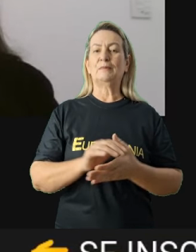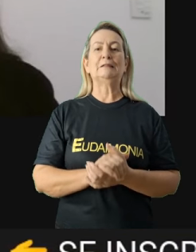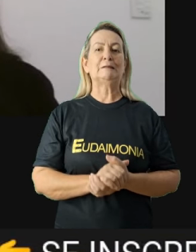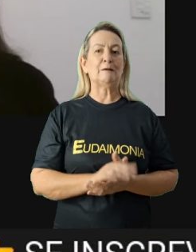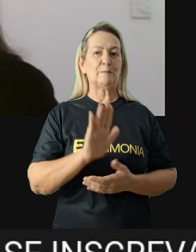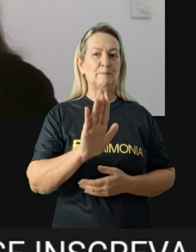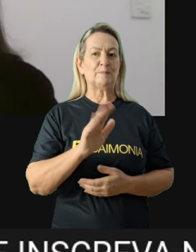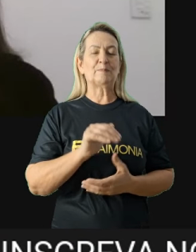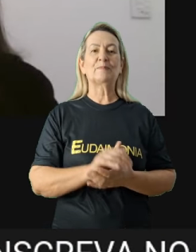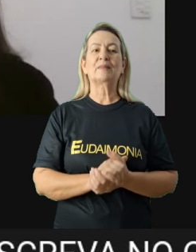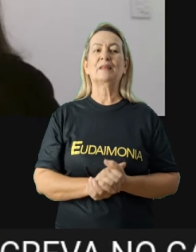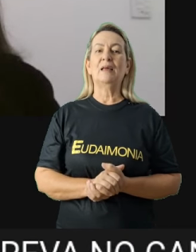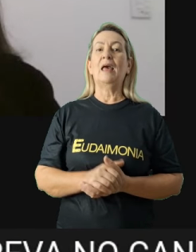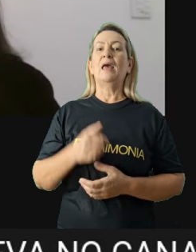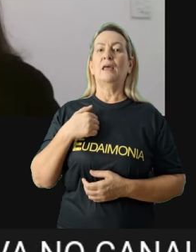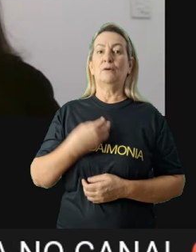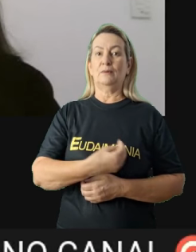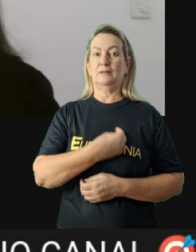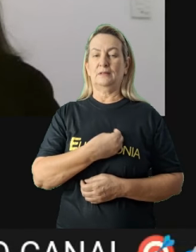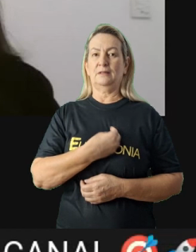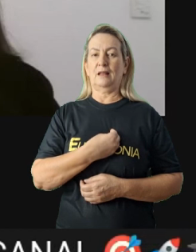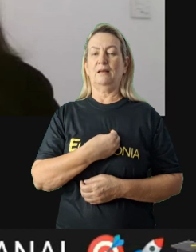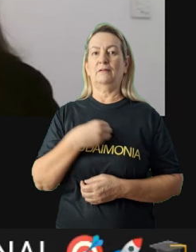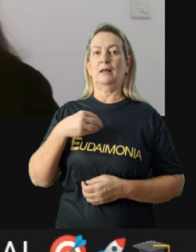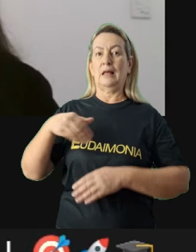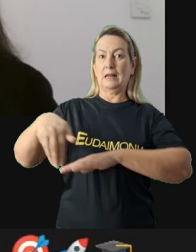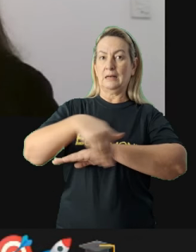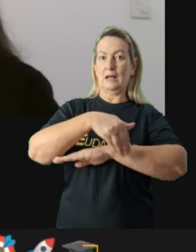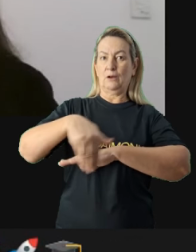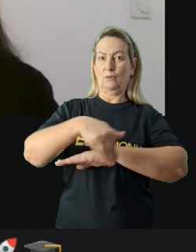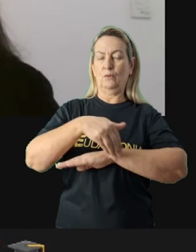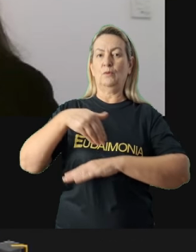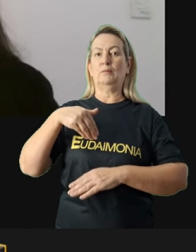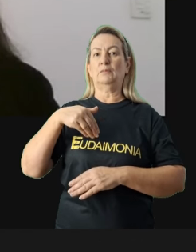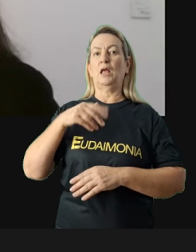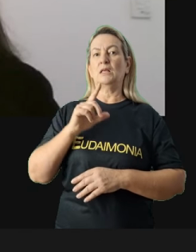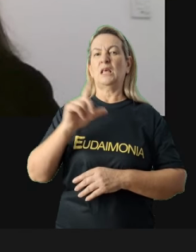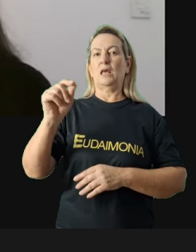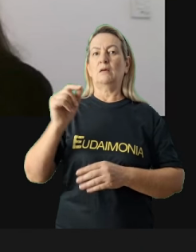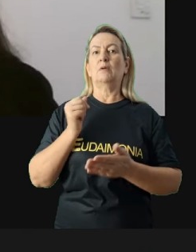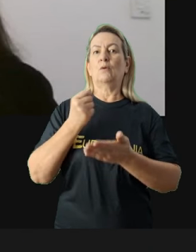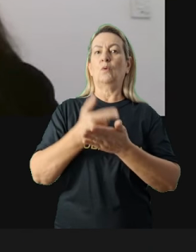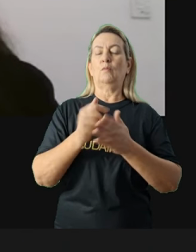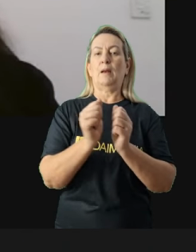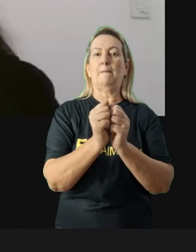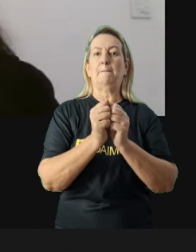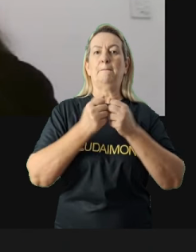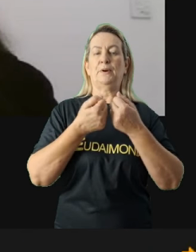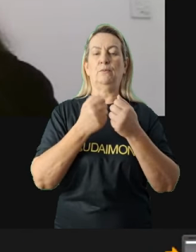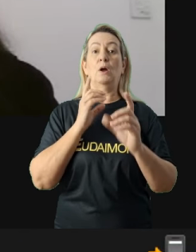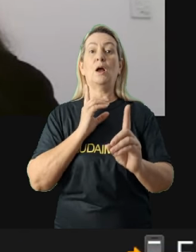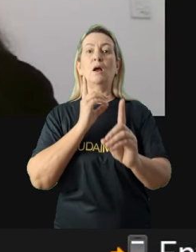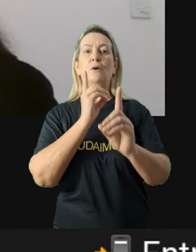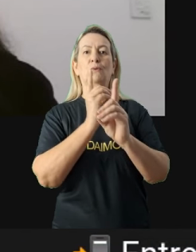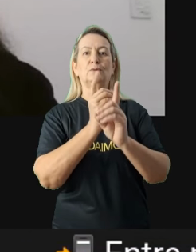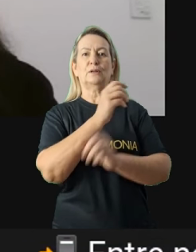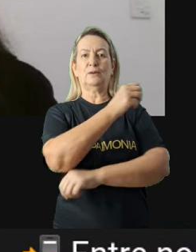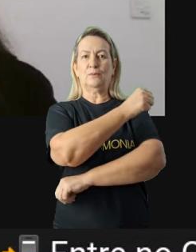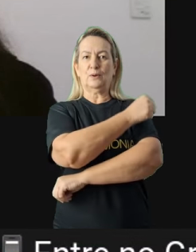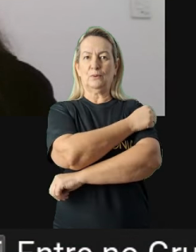Eu vou começar de novo com uma experiência. Estava descendo na minha rua para comprar pão e vi um aluno do